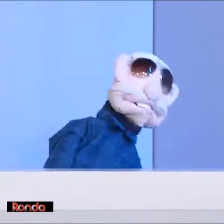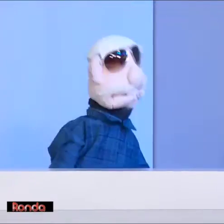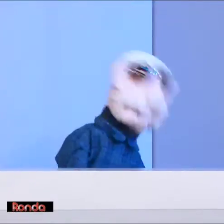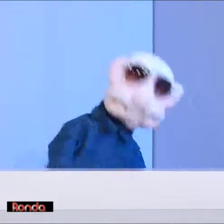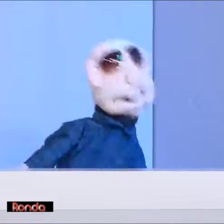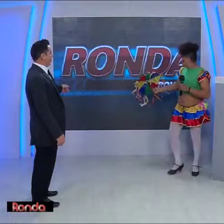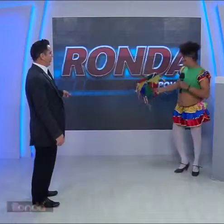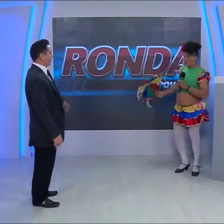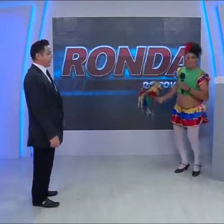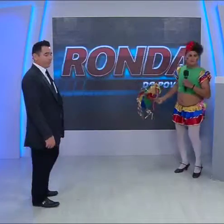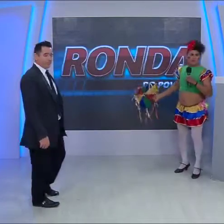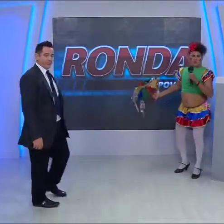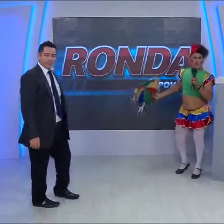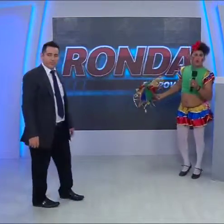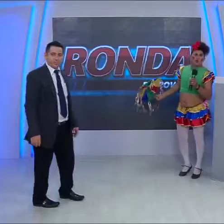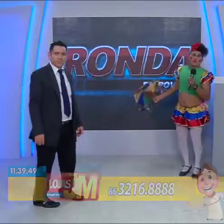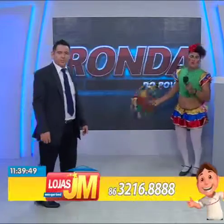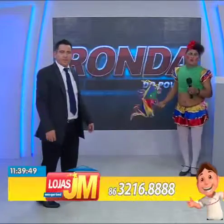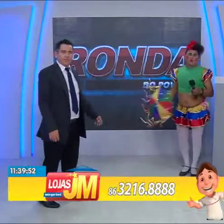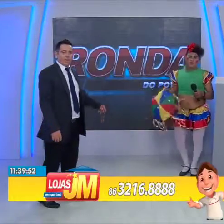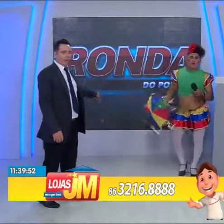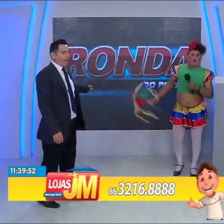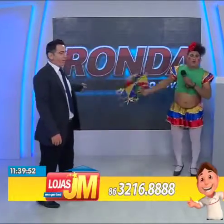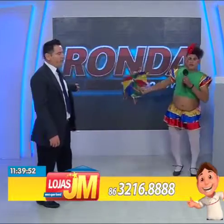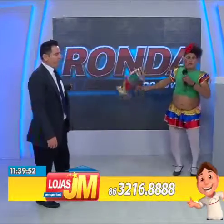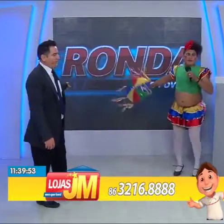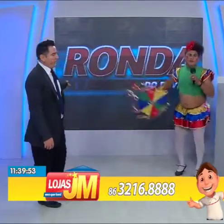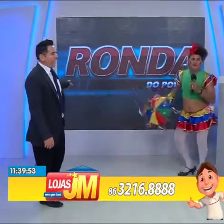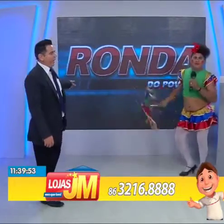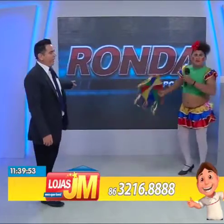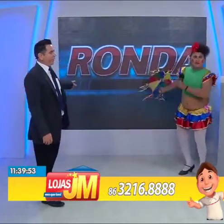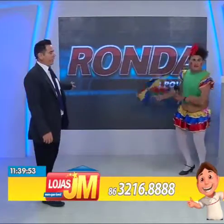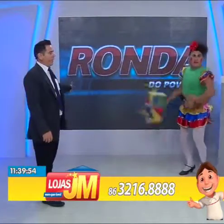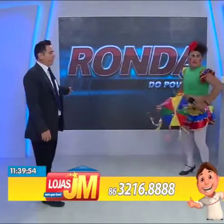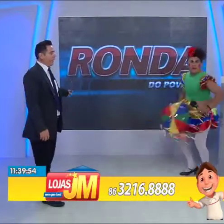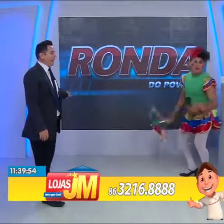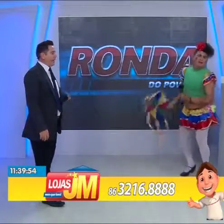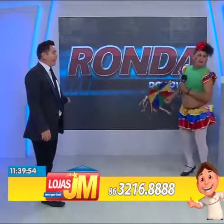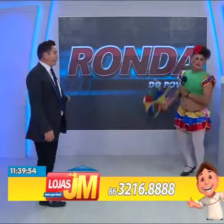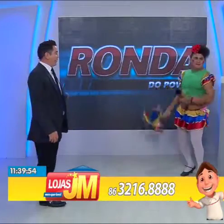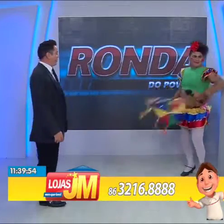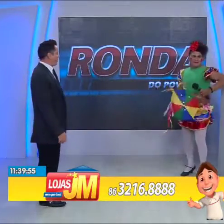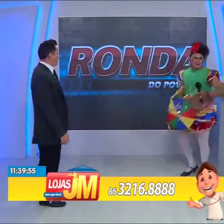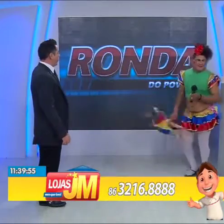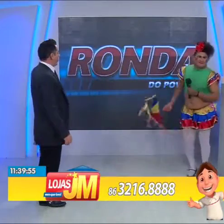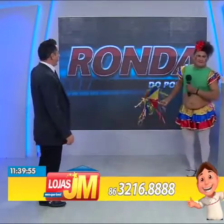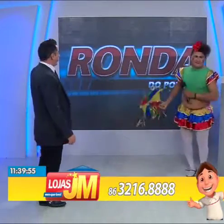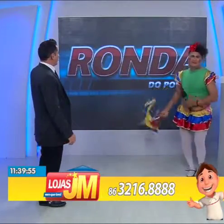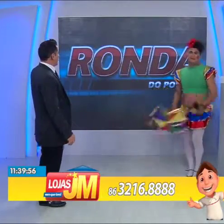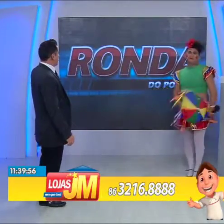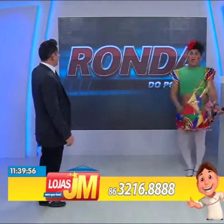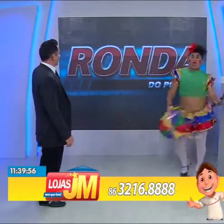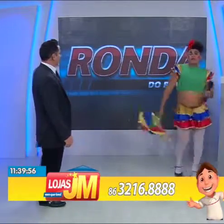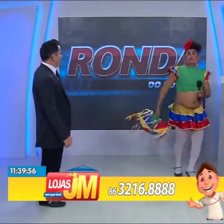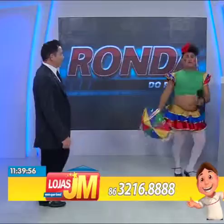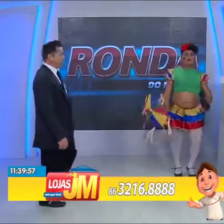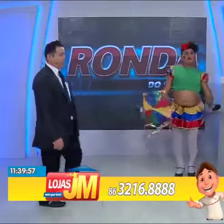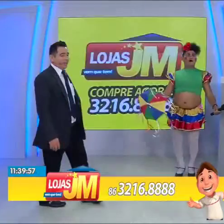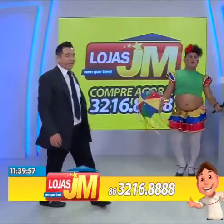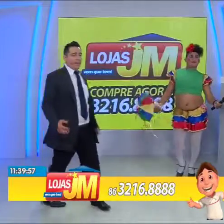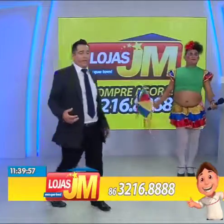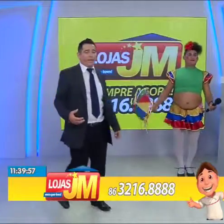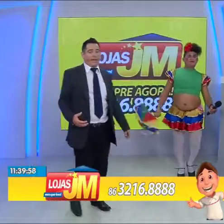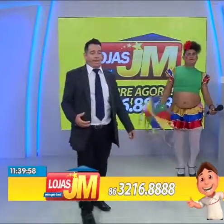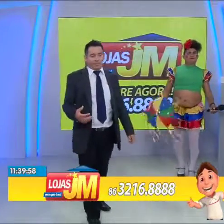JM bota aqui hoje? No céu e na terra. Bota o layout aqui, bota aí, olha aí, loja JM, hora oferecimento, hora certa, oferecimento,